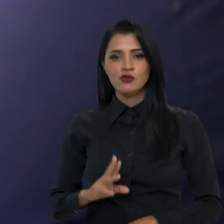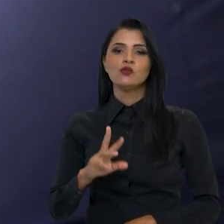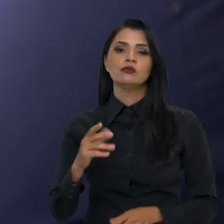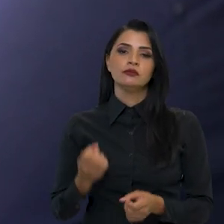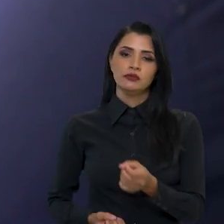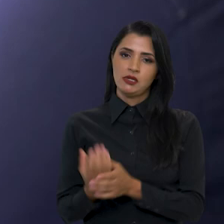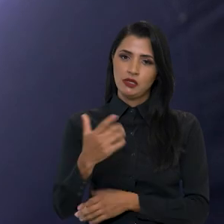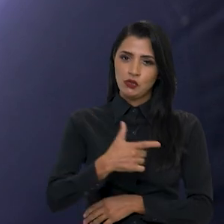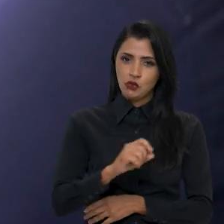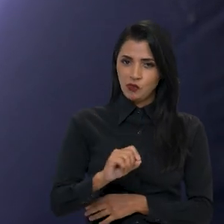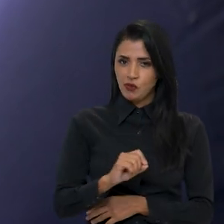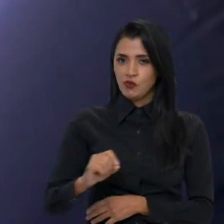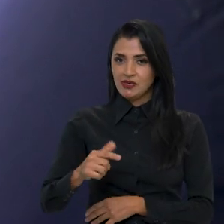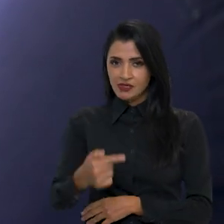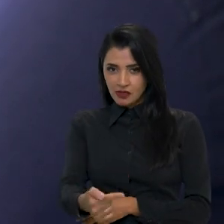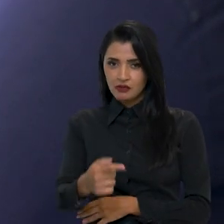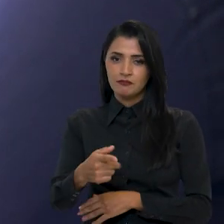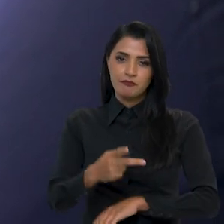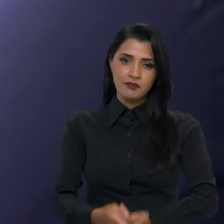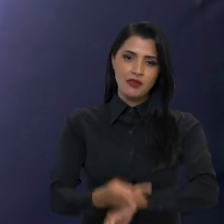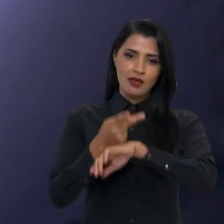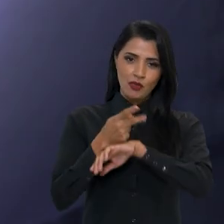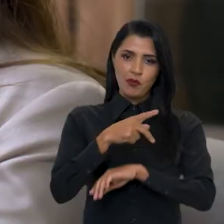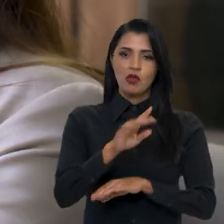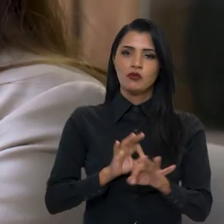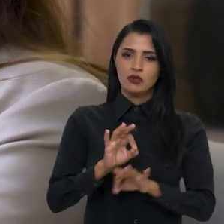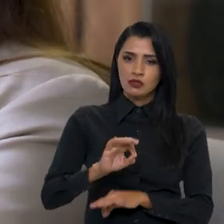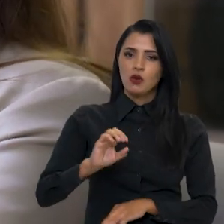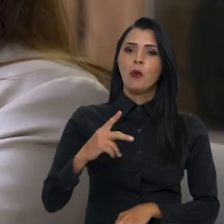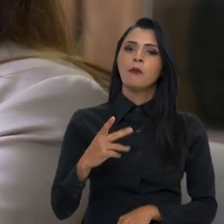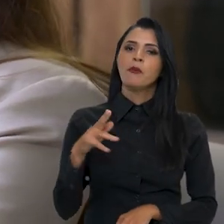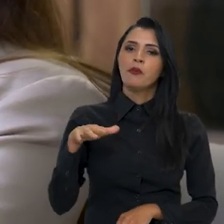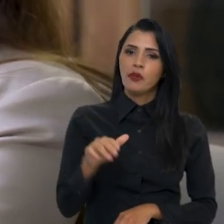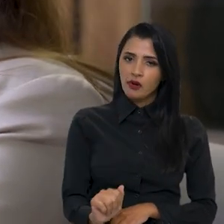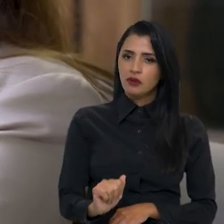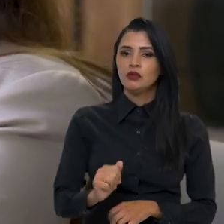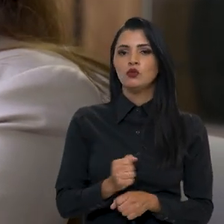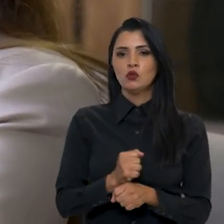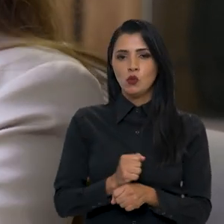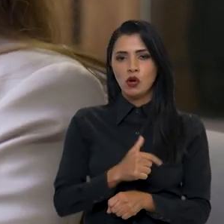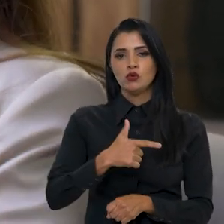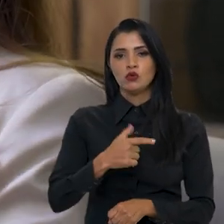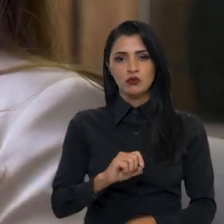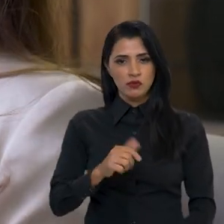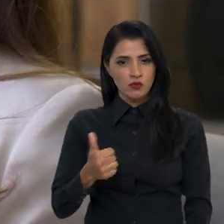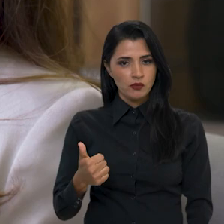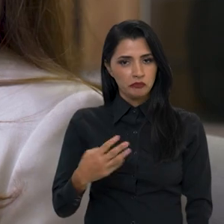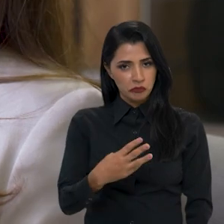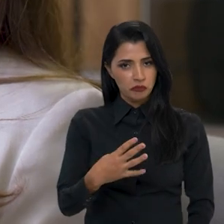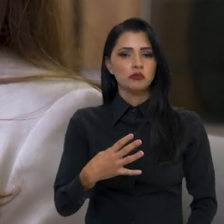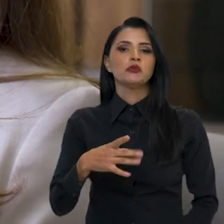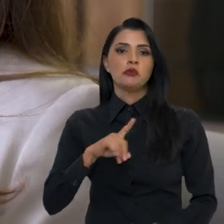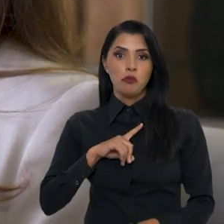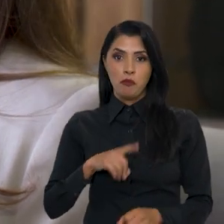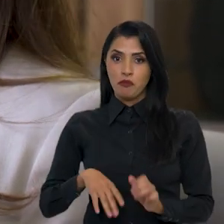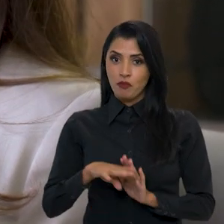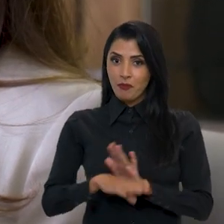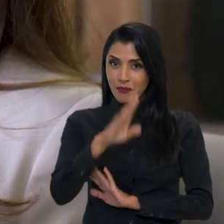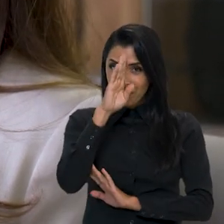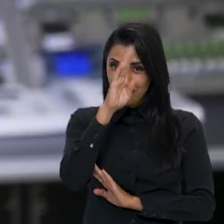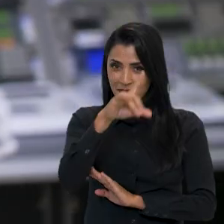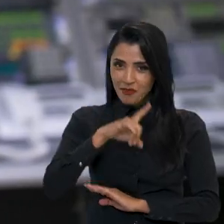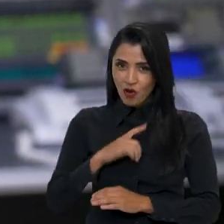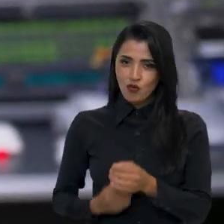Redes, criado em 2007 e premiado pela Organização Pan-Americana de Saúde, OPAS, em 2014. Um